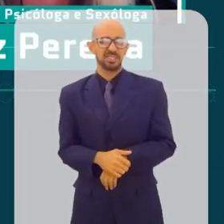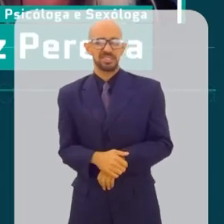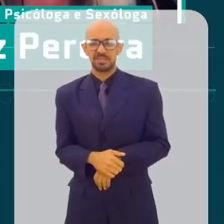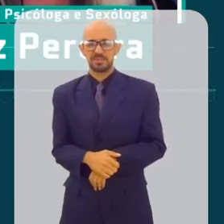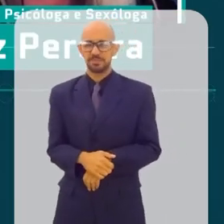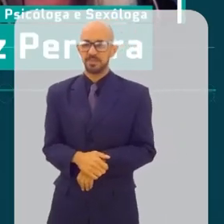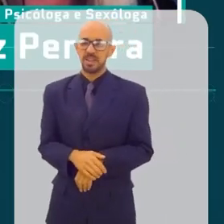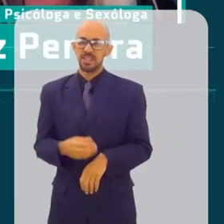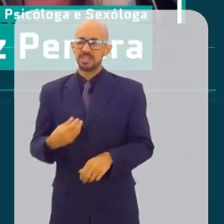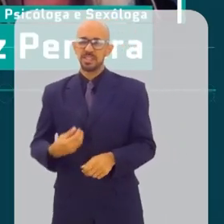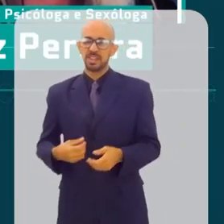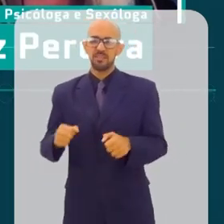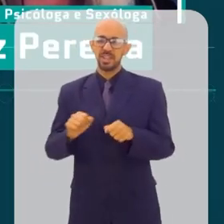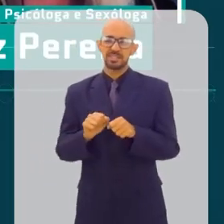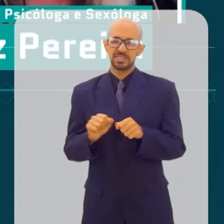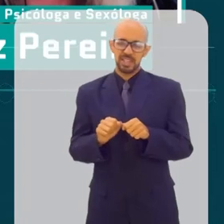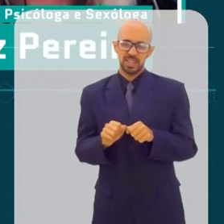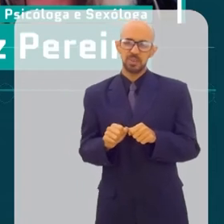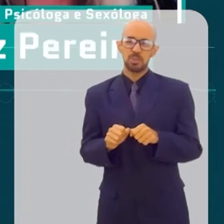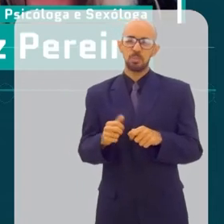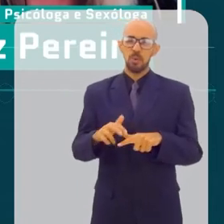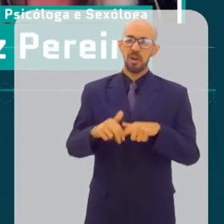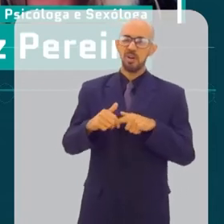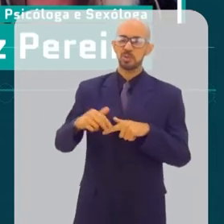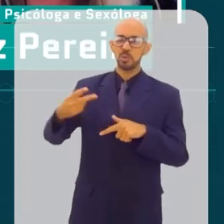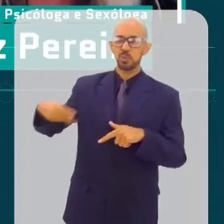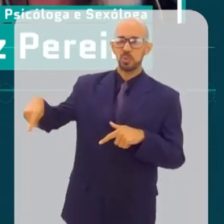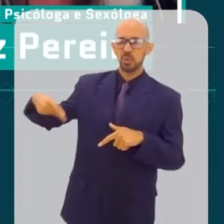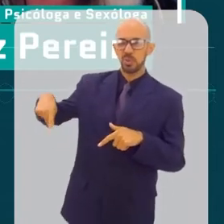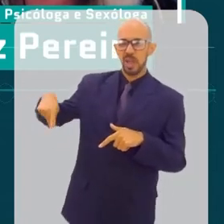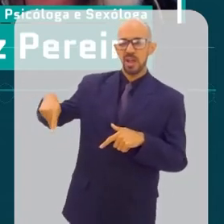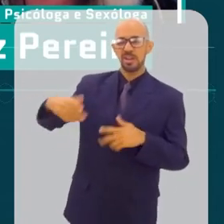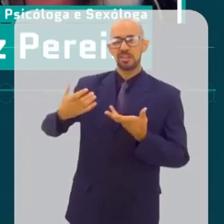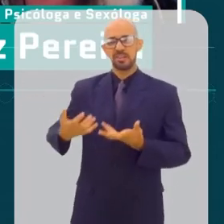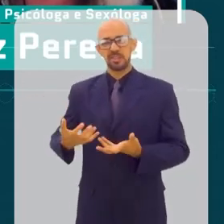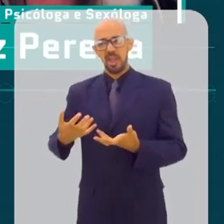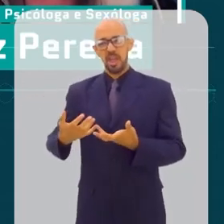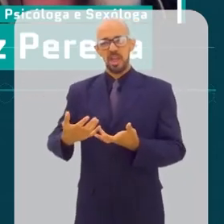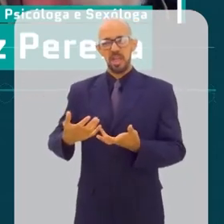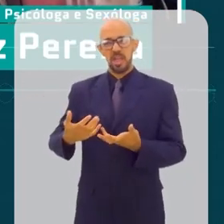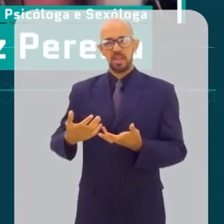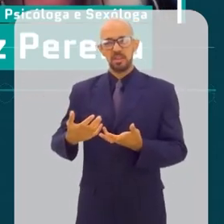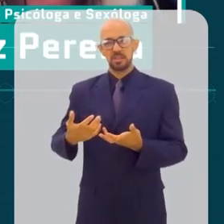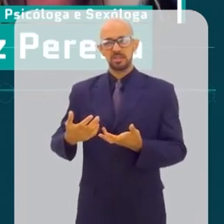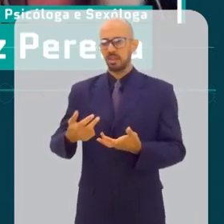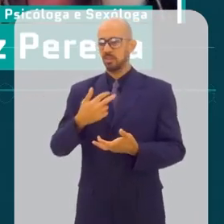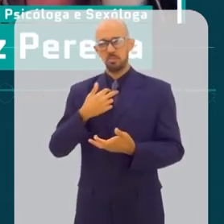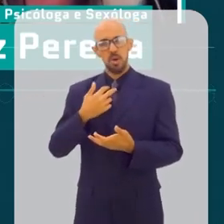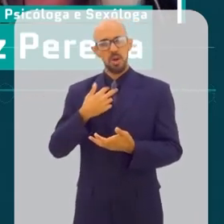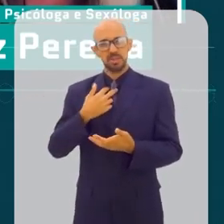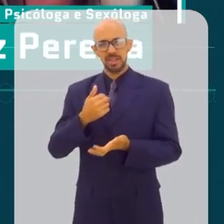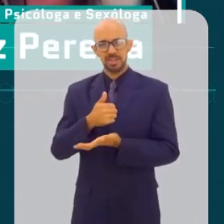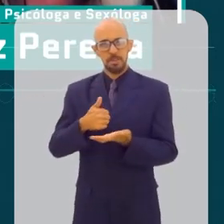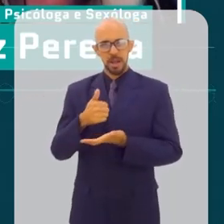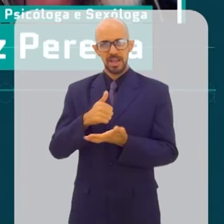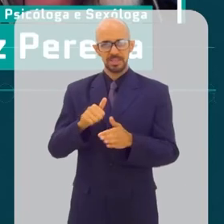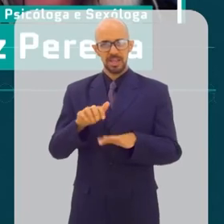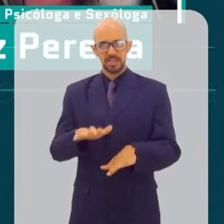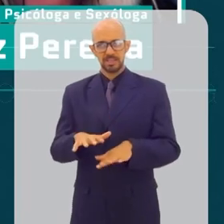liberdade. Você está vivendo em função do que o outro quer. E nenhum tipo de relação ela pode